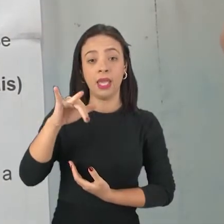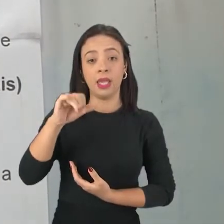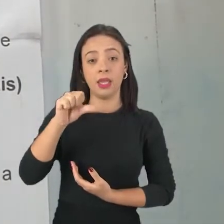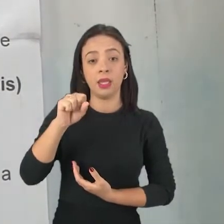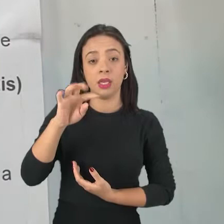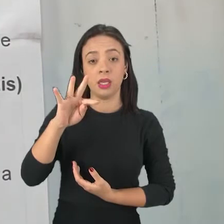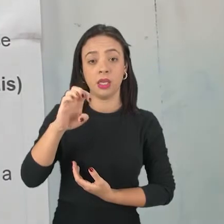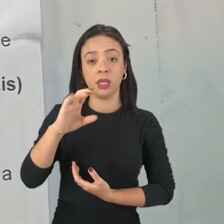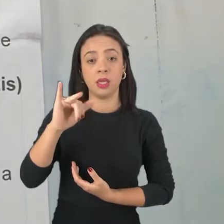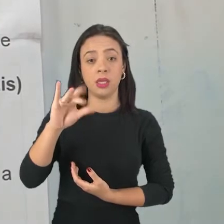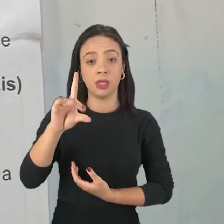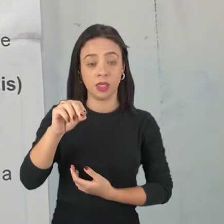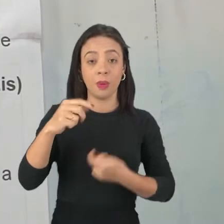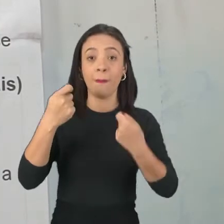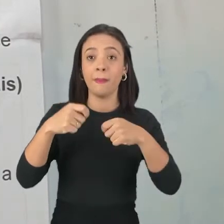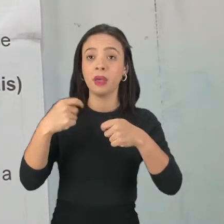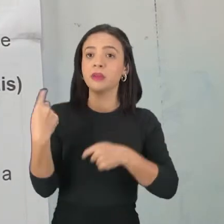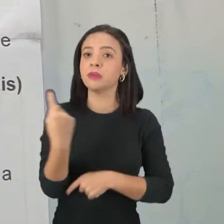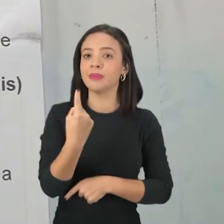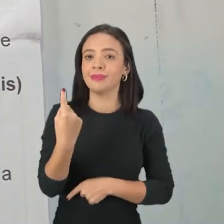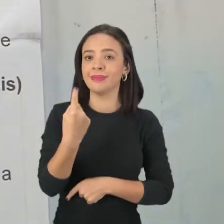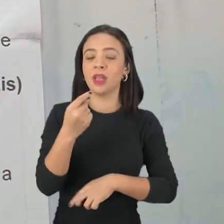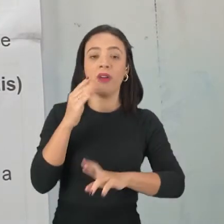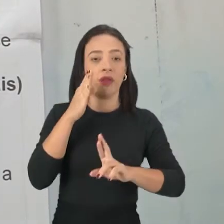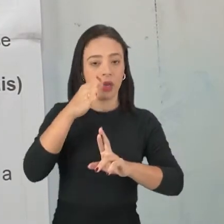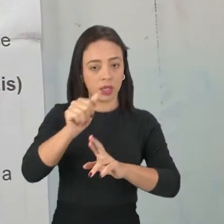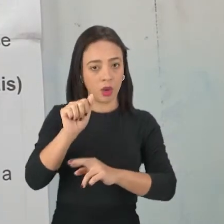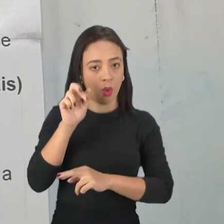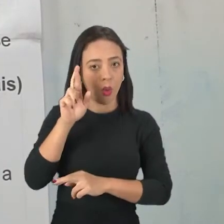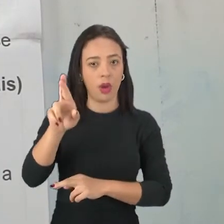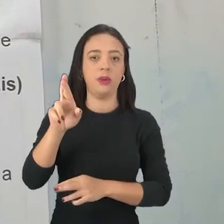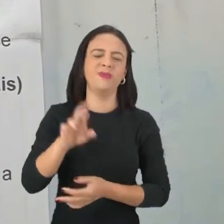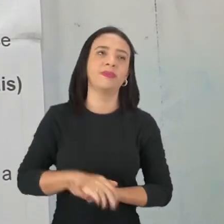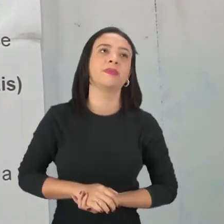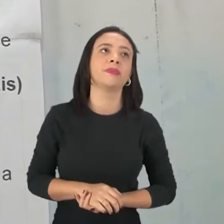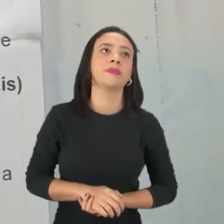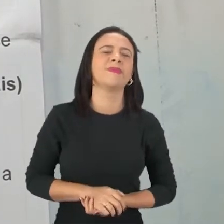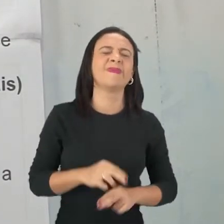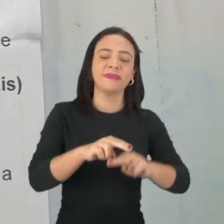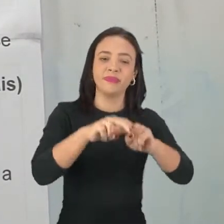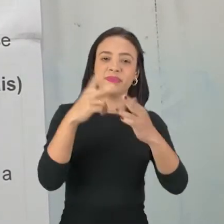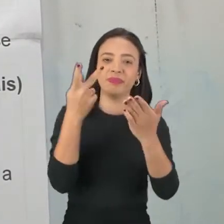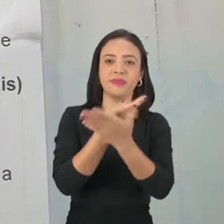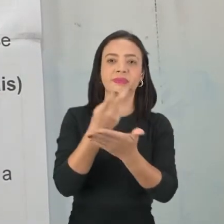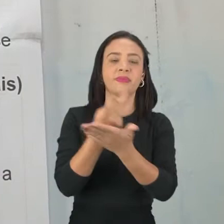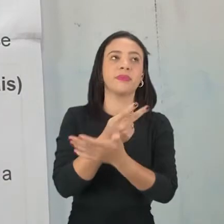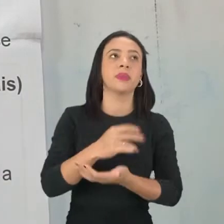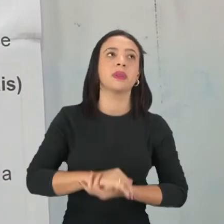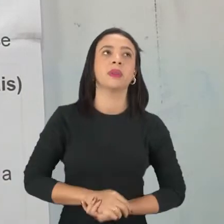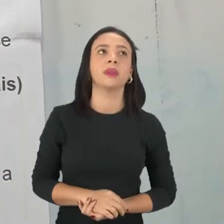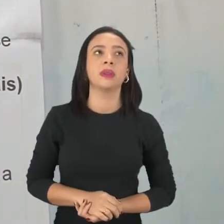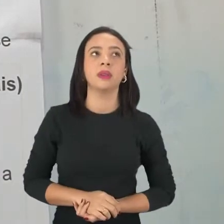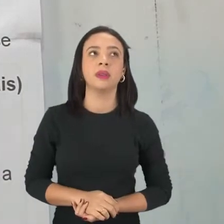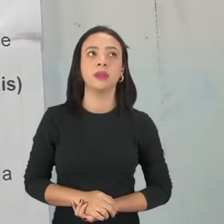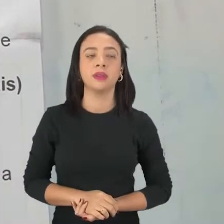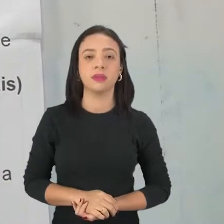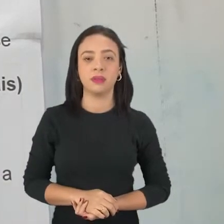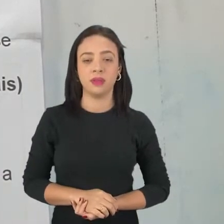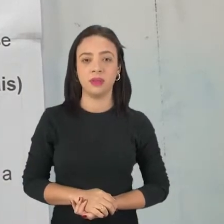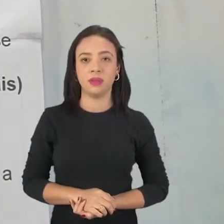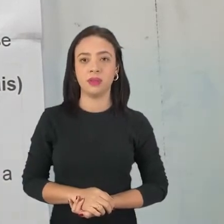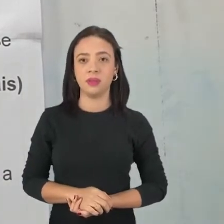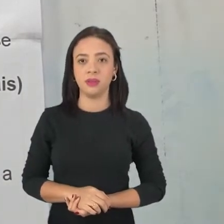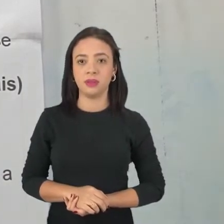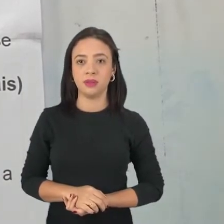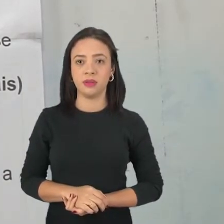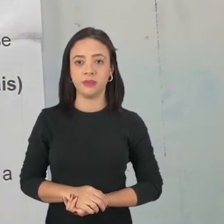conforme o ar que ele se refere aqui então por isso que tá errado aqui ela não está concordando com